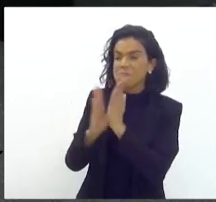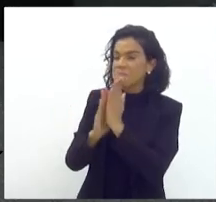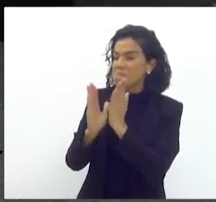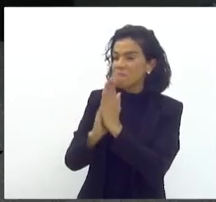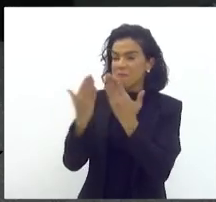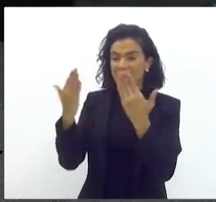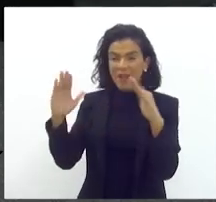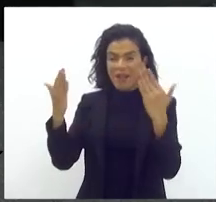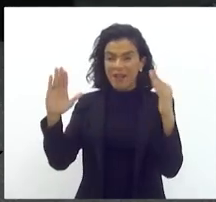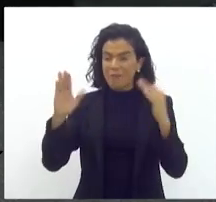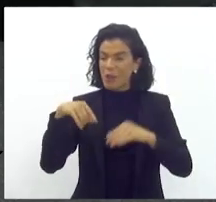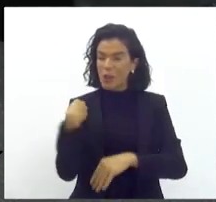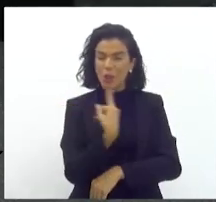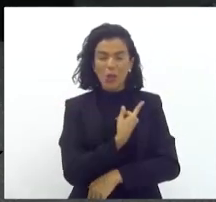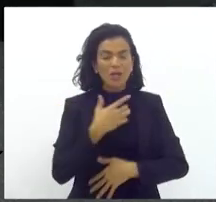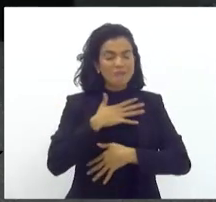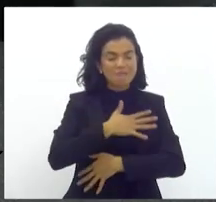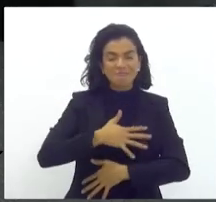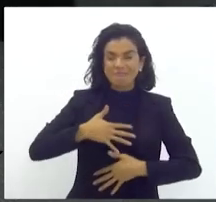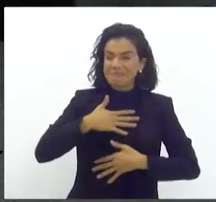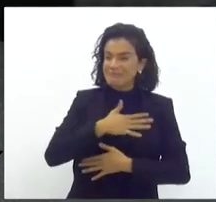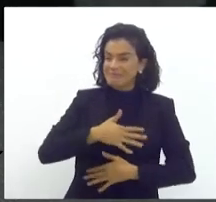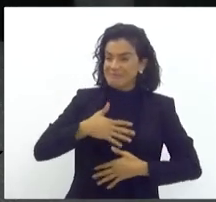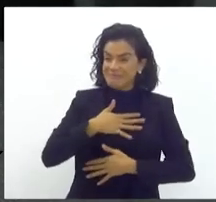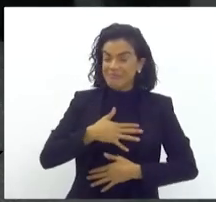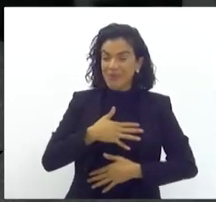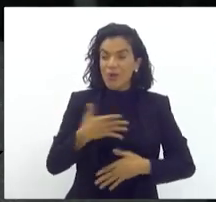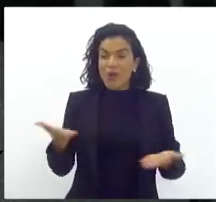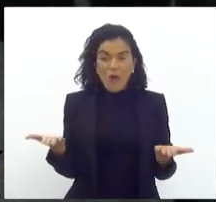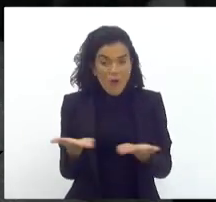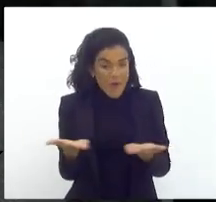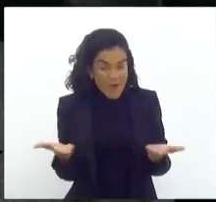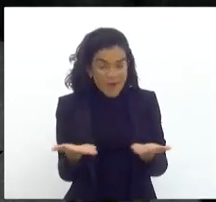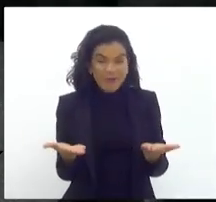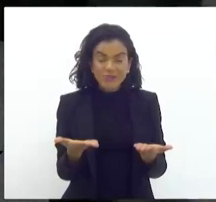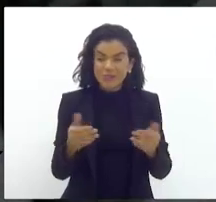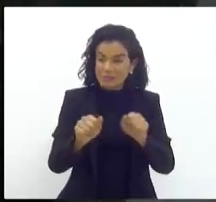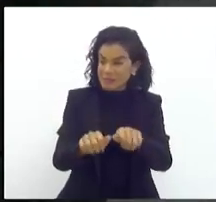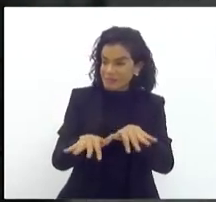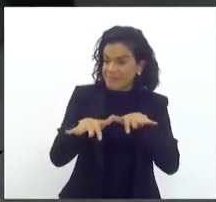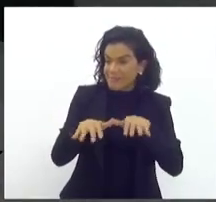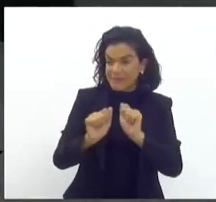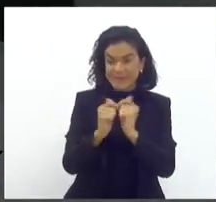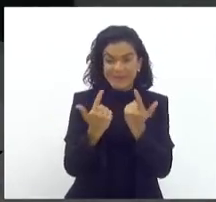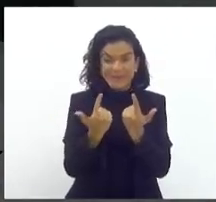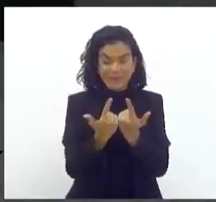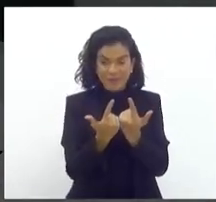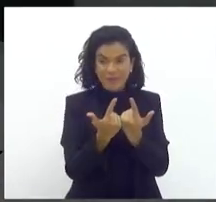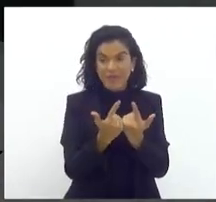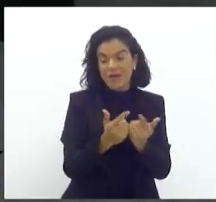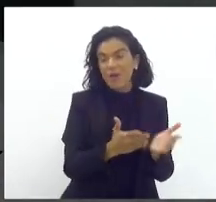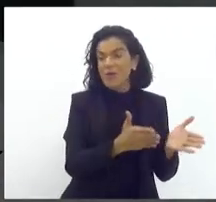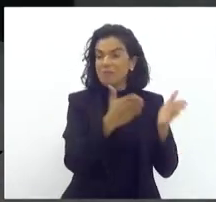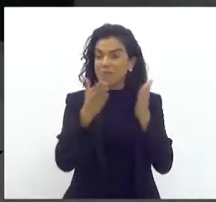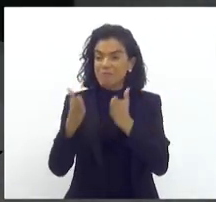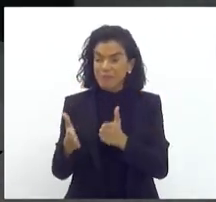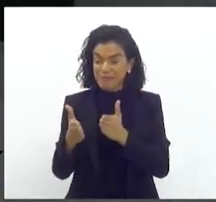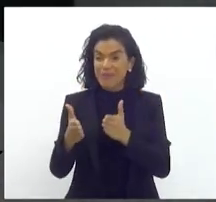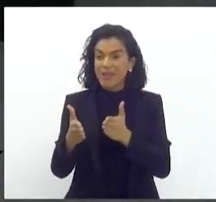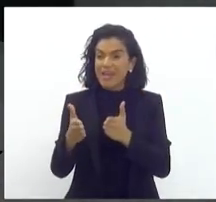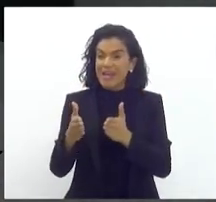nós todos gostamos tanto e hoje aqui na sequência do ironei da Studart